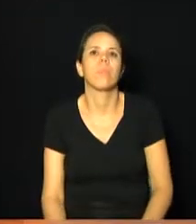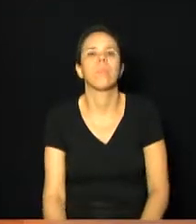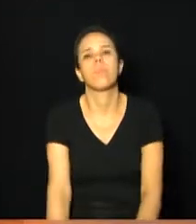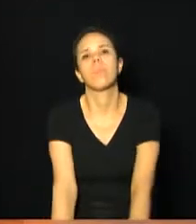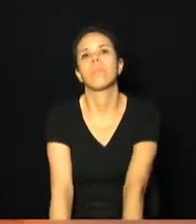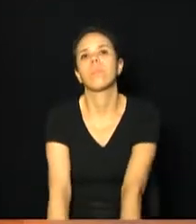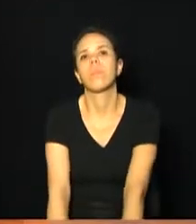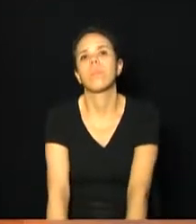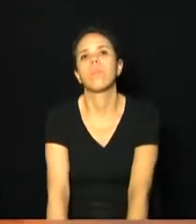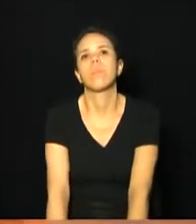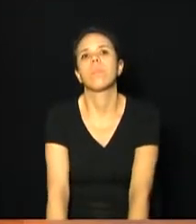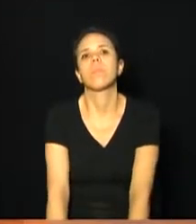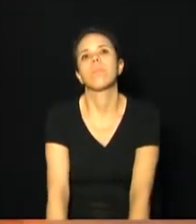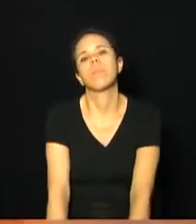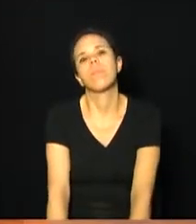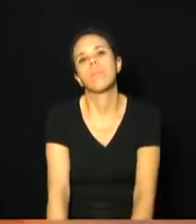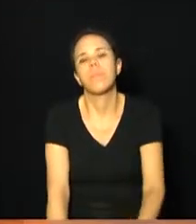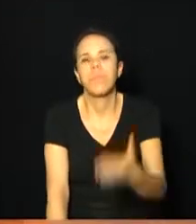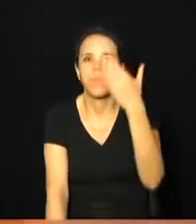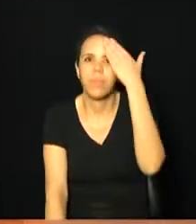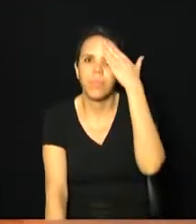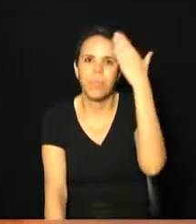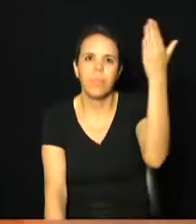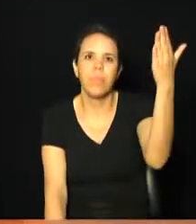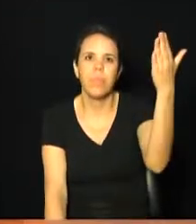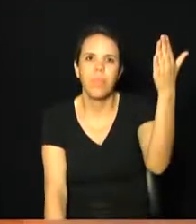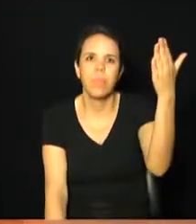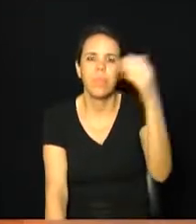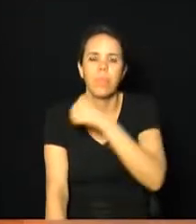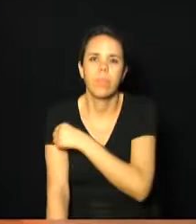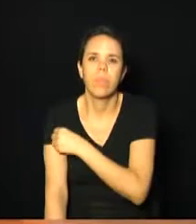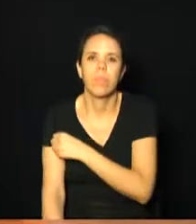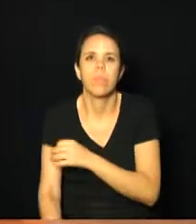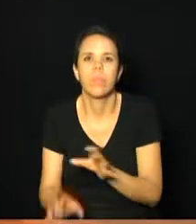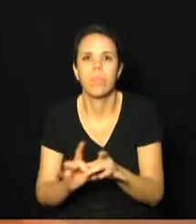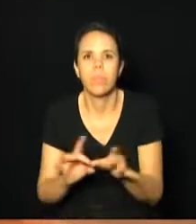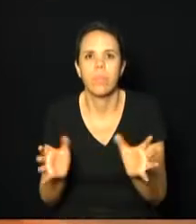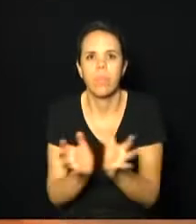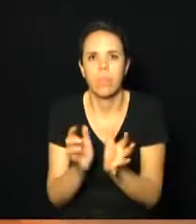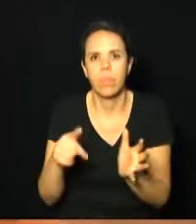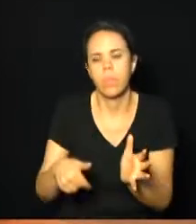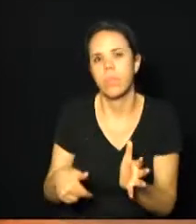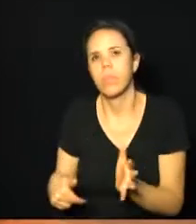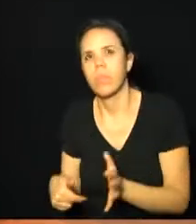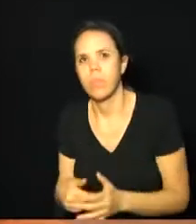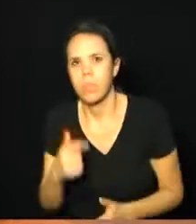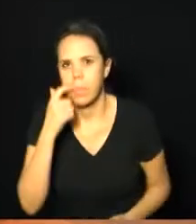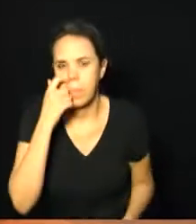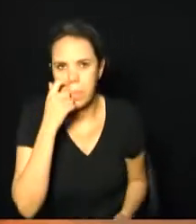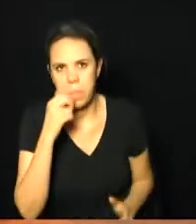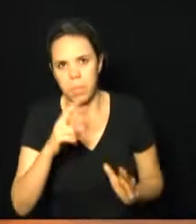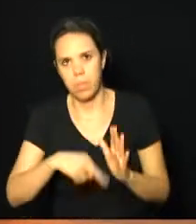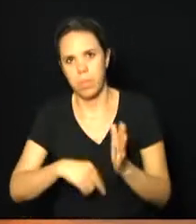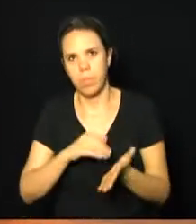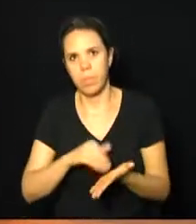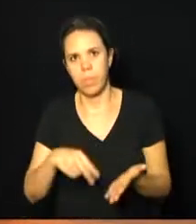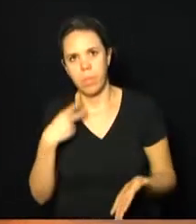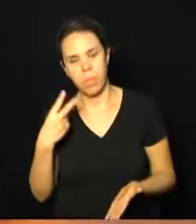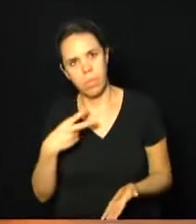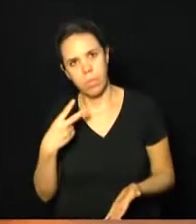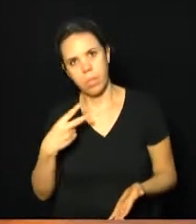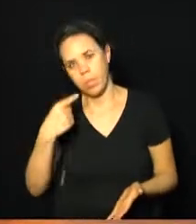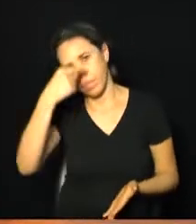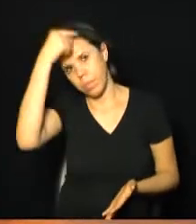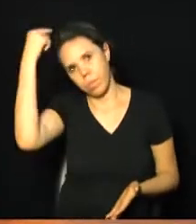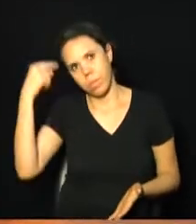Vamos lá, então. Obrigada, viu, Marcos? De nada, estamos à disposição. Essa comissão, ela tem um relator, que é o vereador Paulo